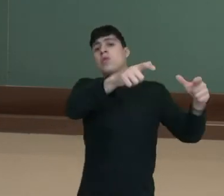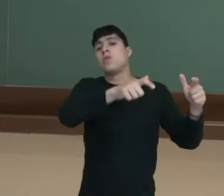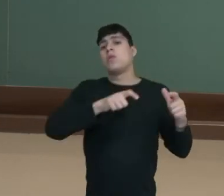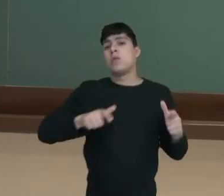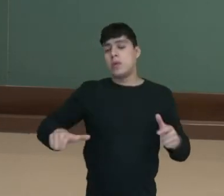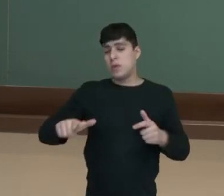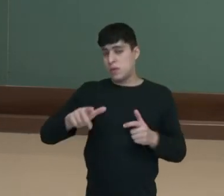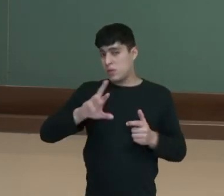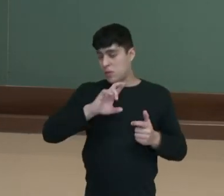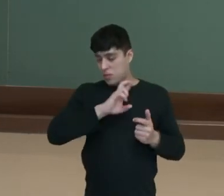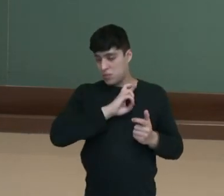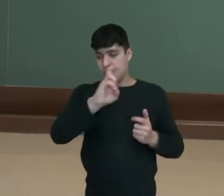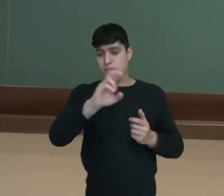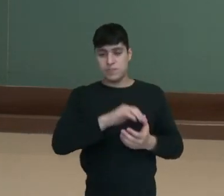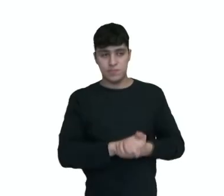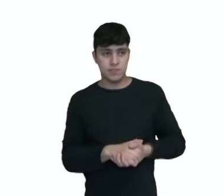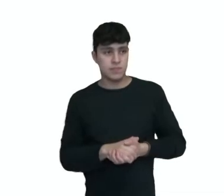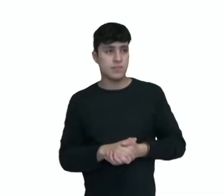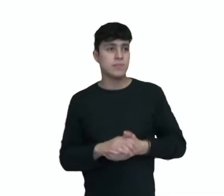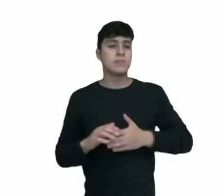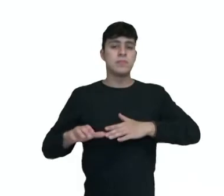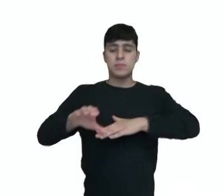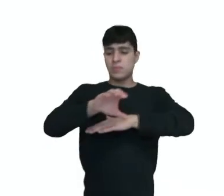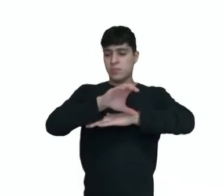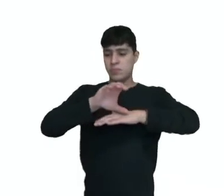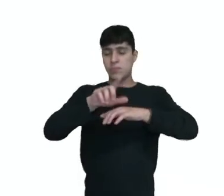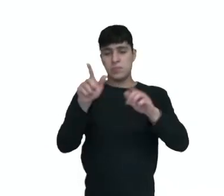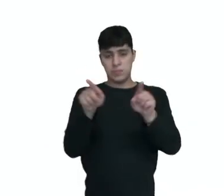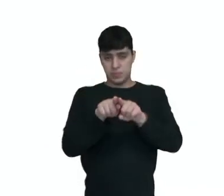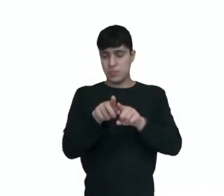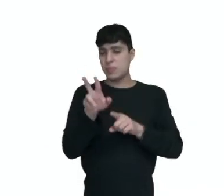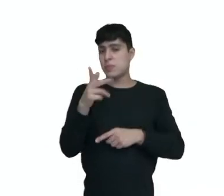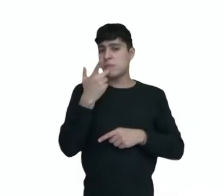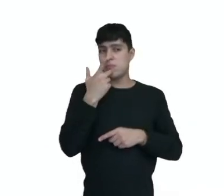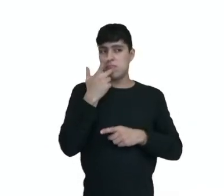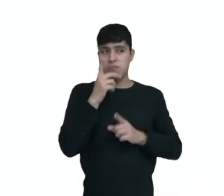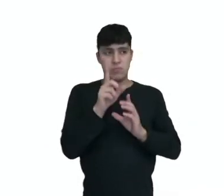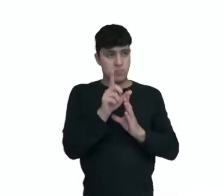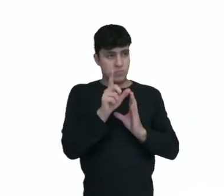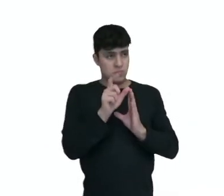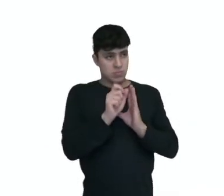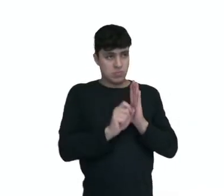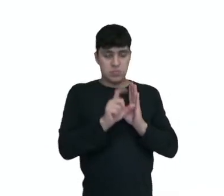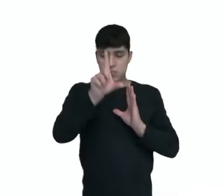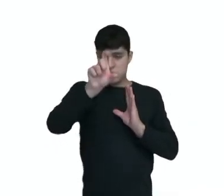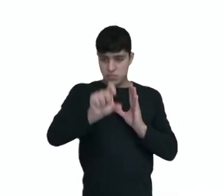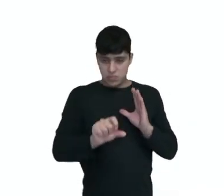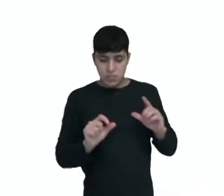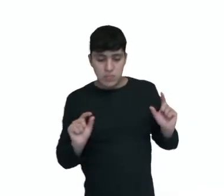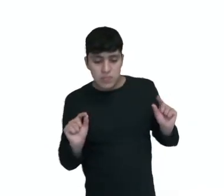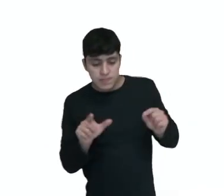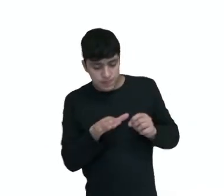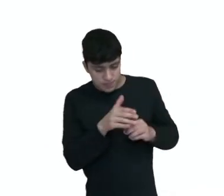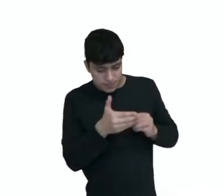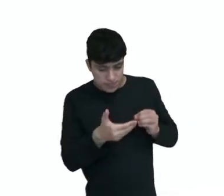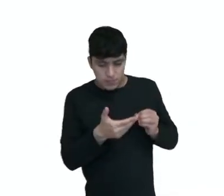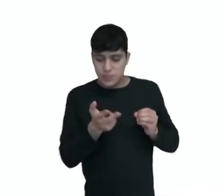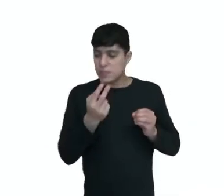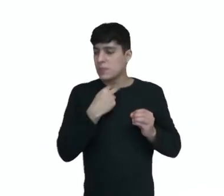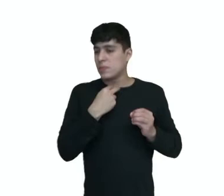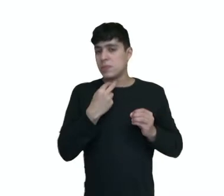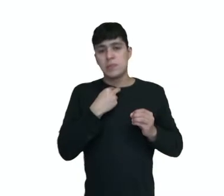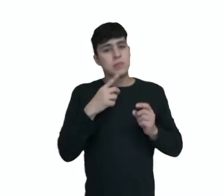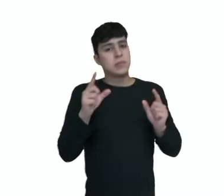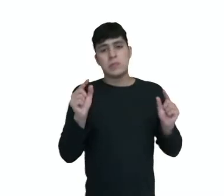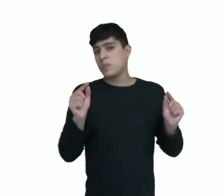Bom, a Constituição também está dizendo no artigo 19, né, que o Estado não pode